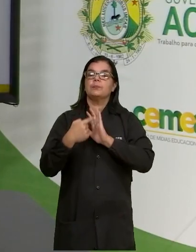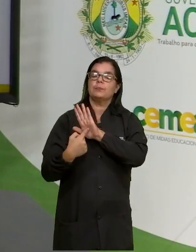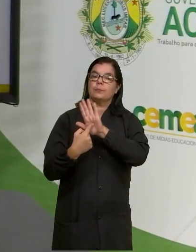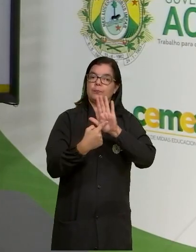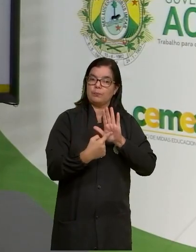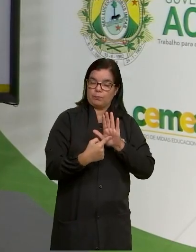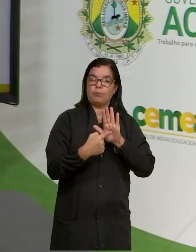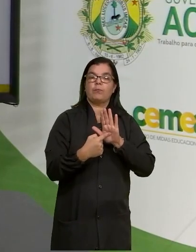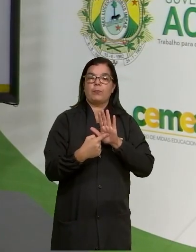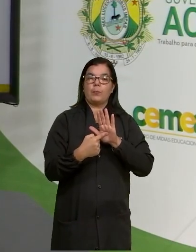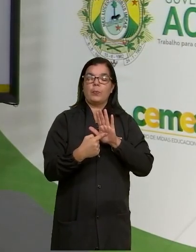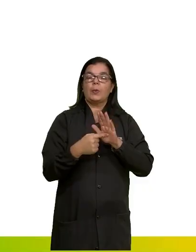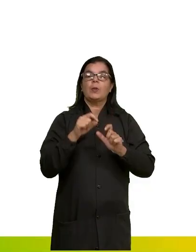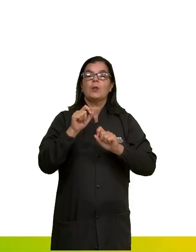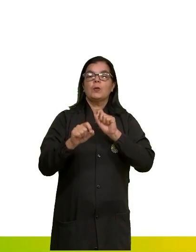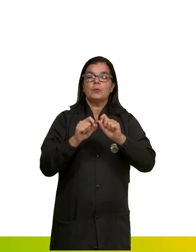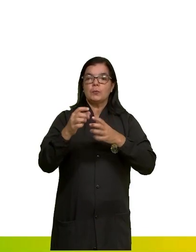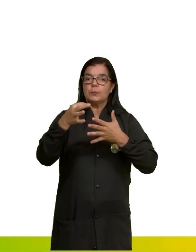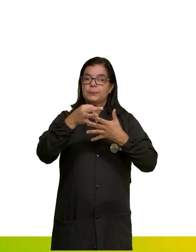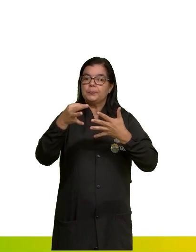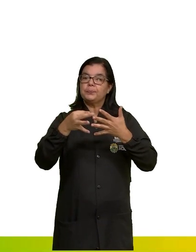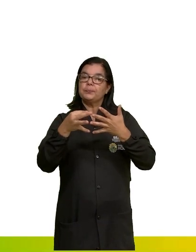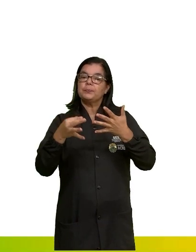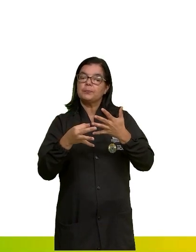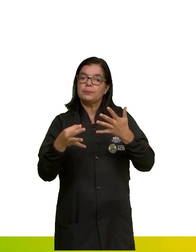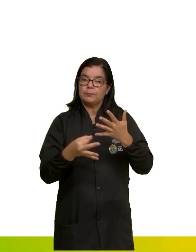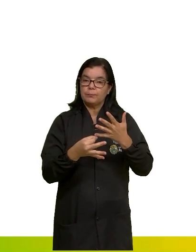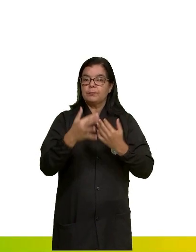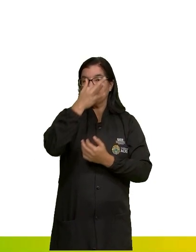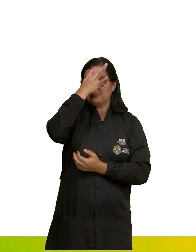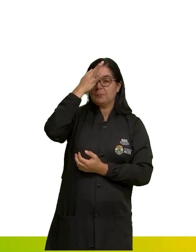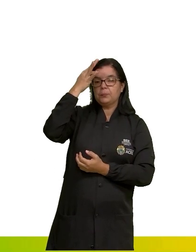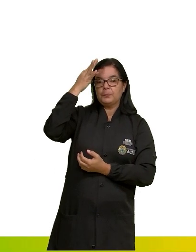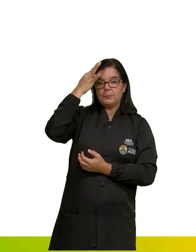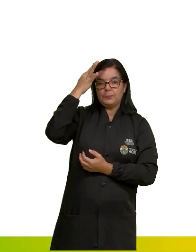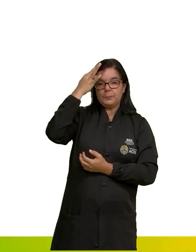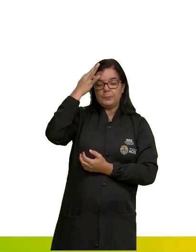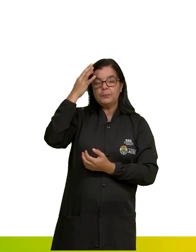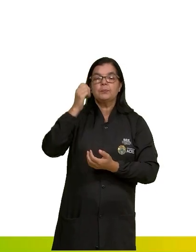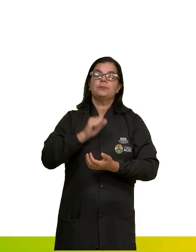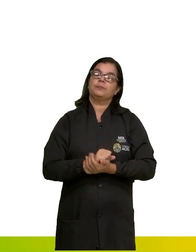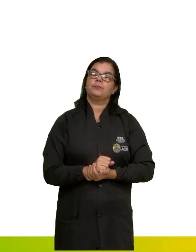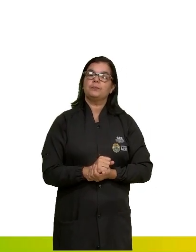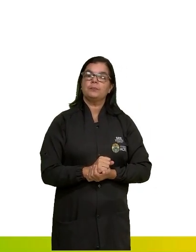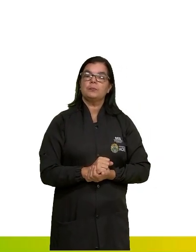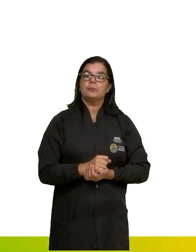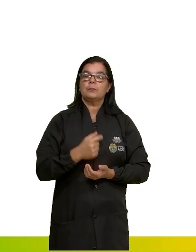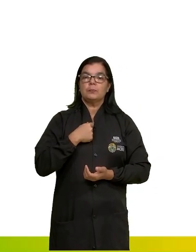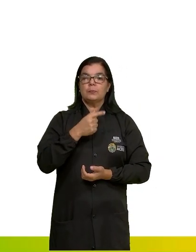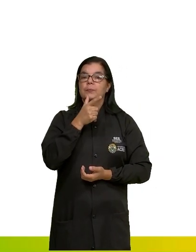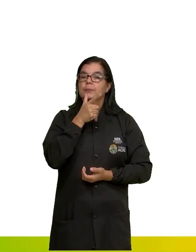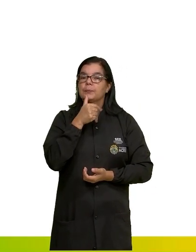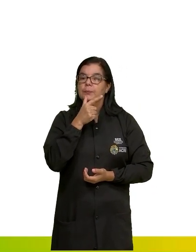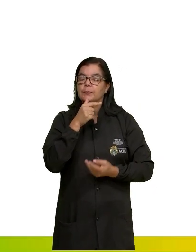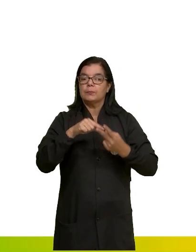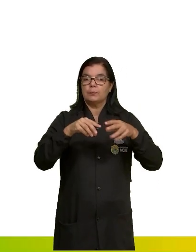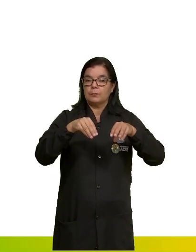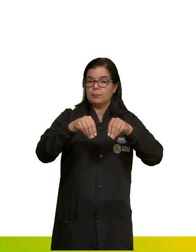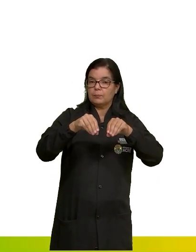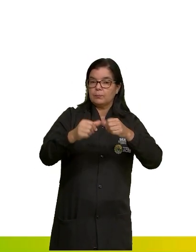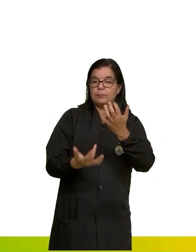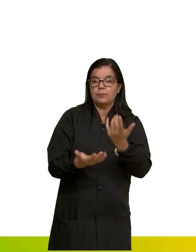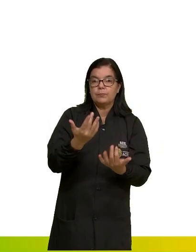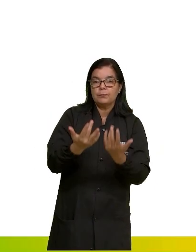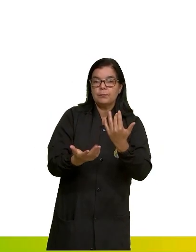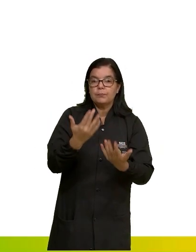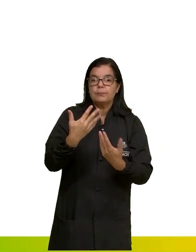ou menos retrata aqueles elementos lá da filosofia de Empédocles, né? Água, terra, fogo e